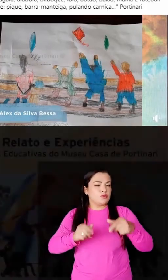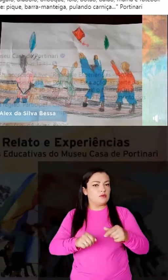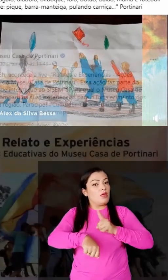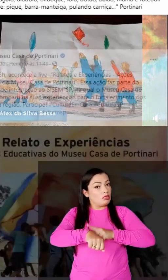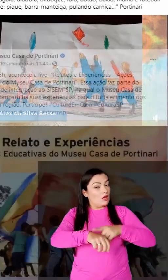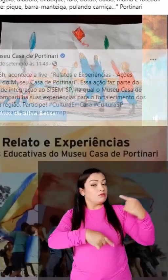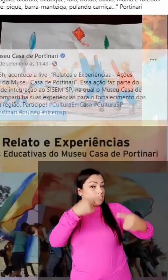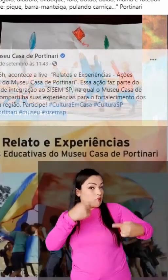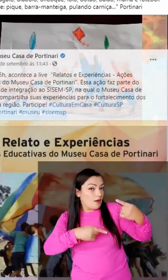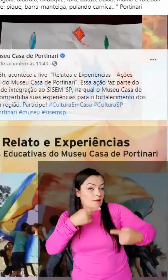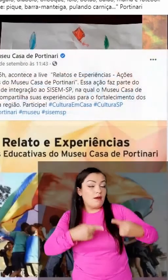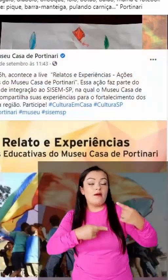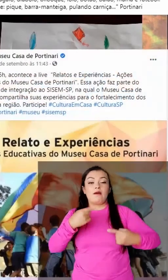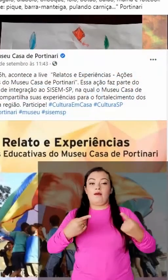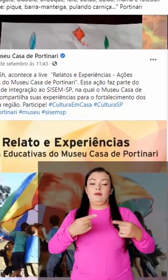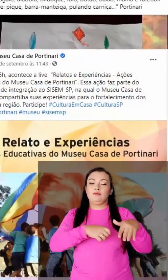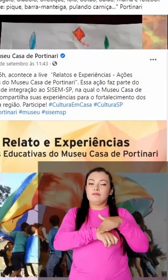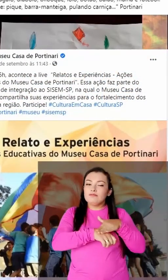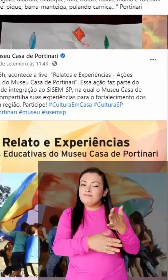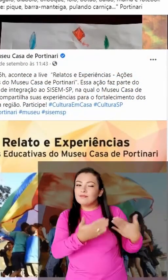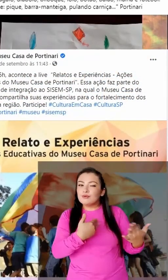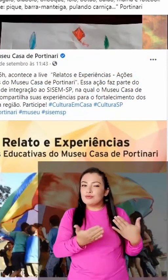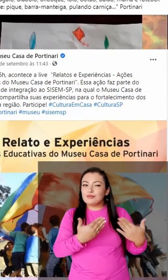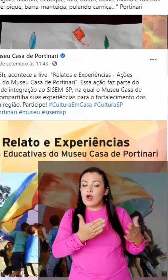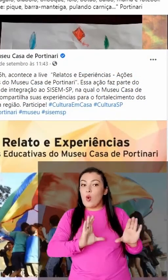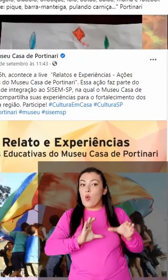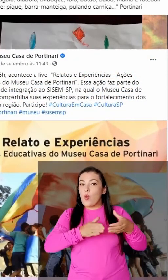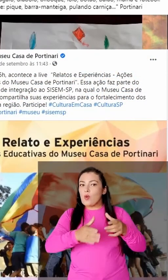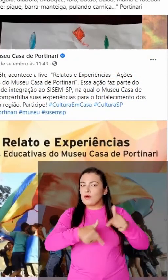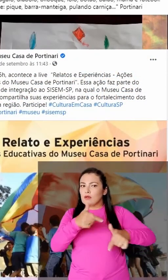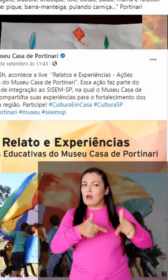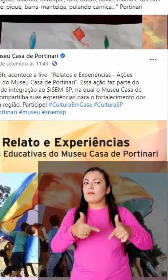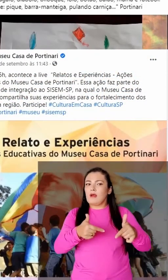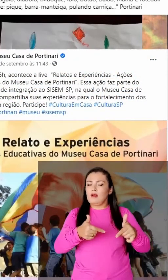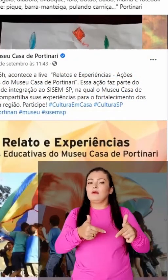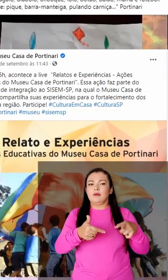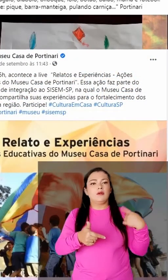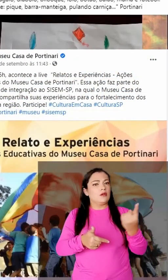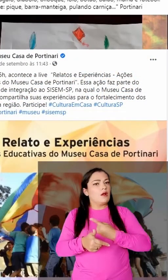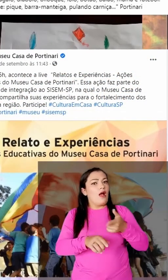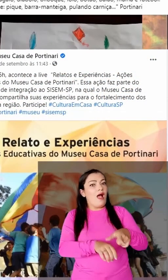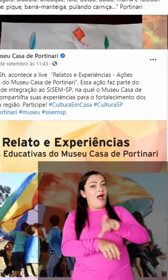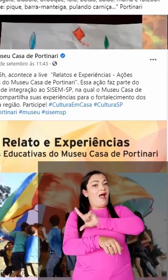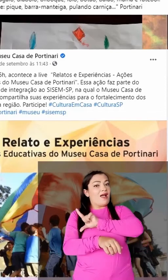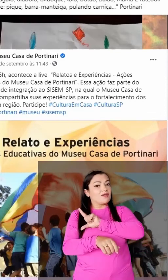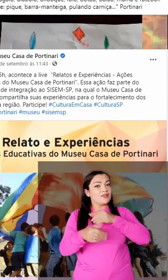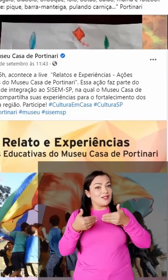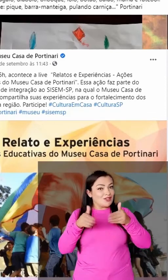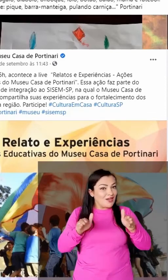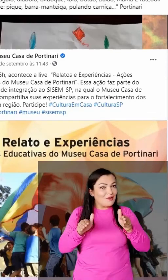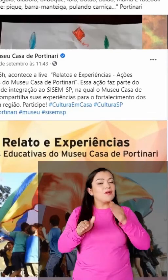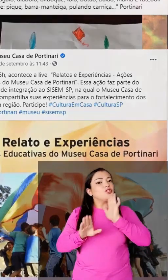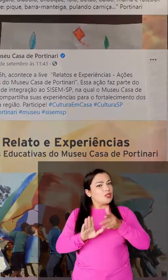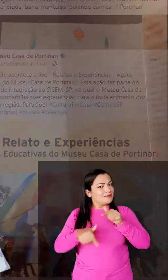Foi um momento de debate, um momento de conversa. As equipes do museu retomaram o trabalho antes mesmo da